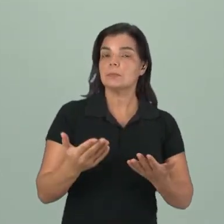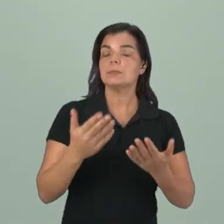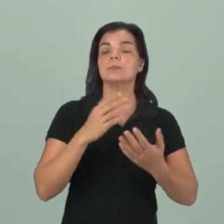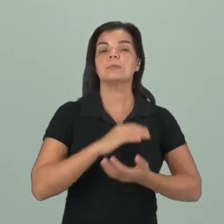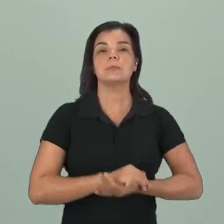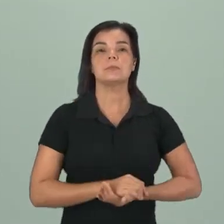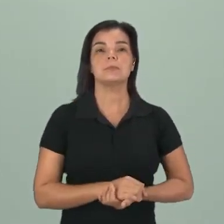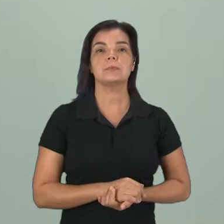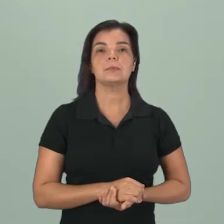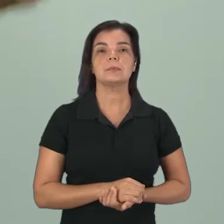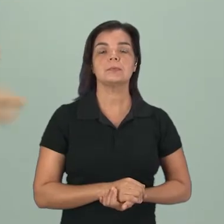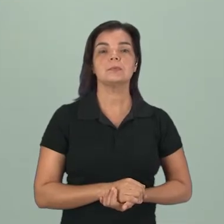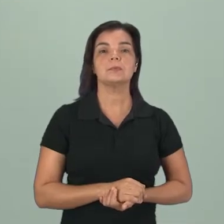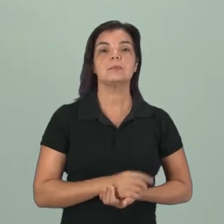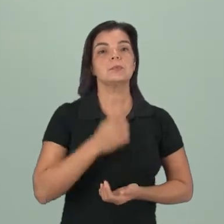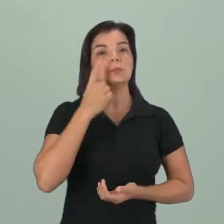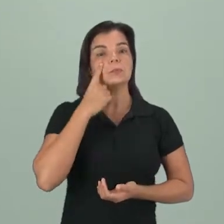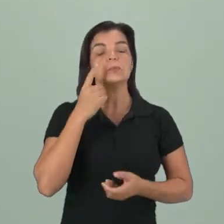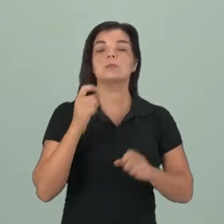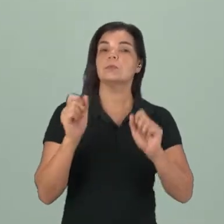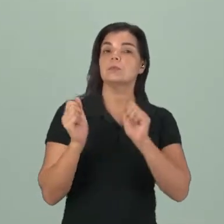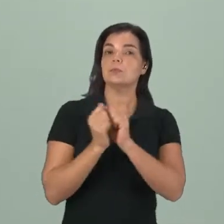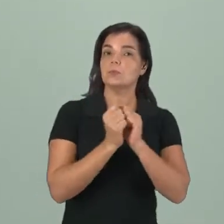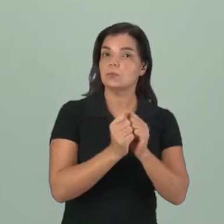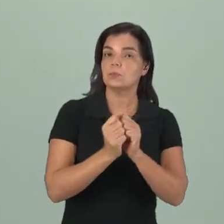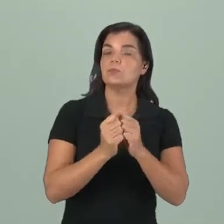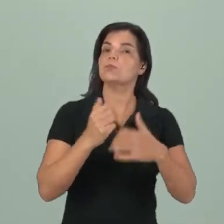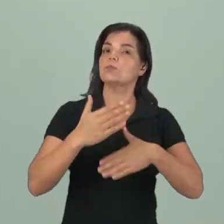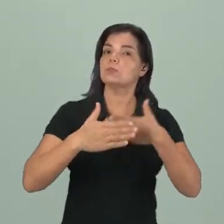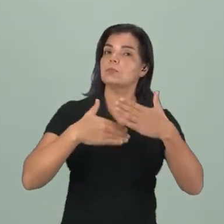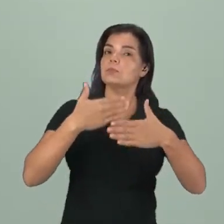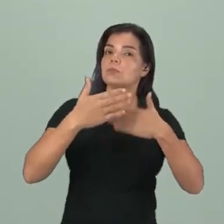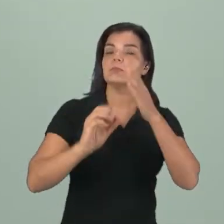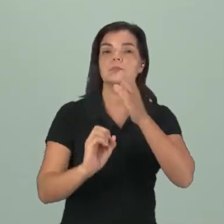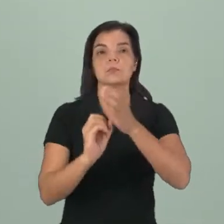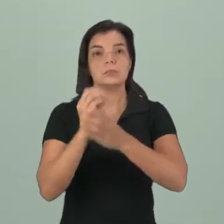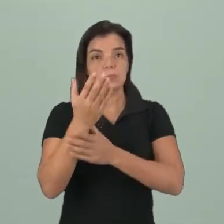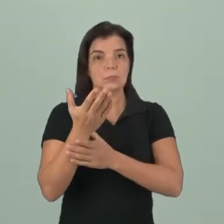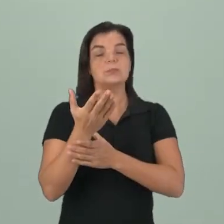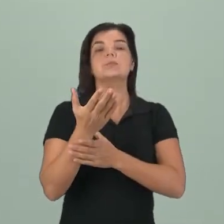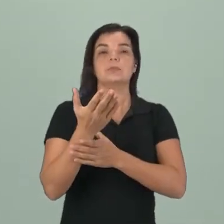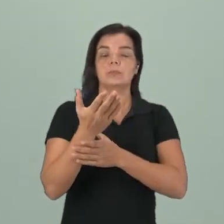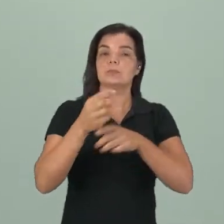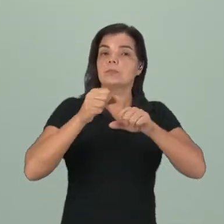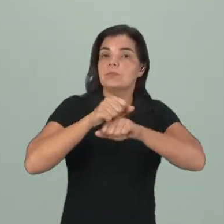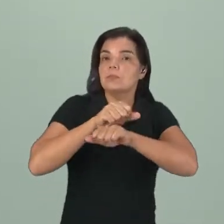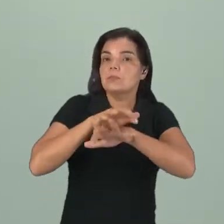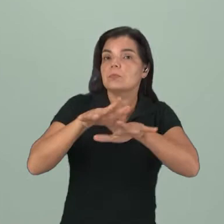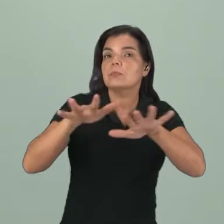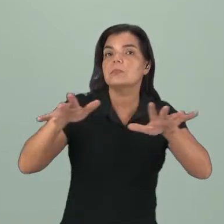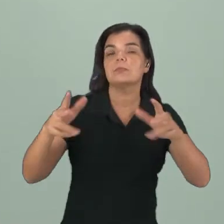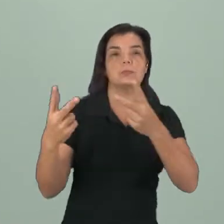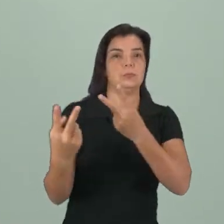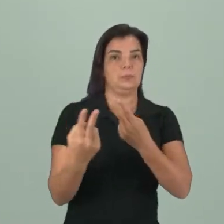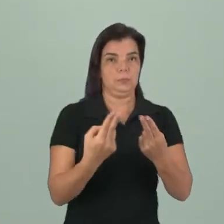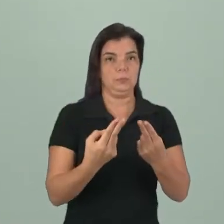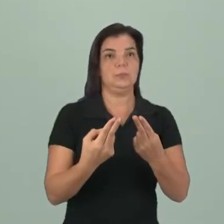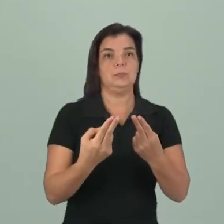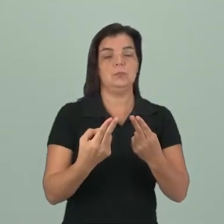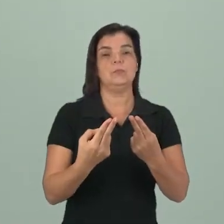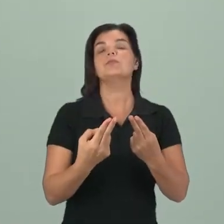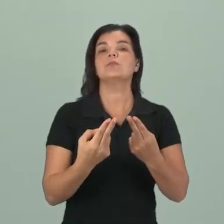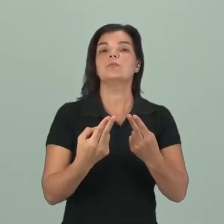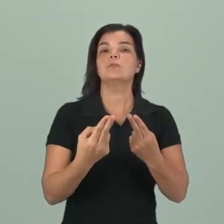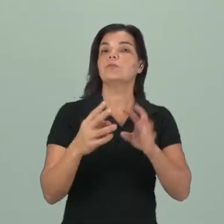eles vêm da mesma linhagem e cresceram, surgiram, foram se expandindo da mesma forma. Então, um é